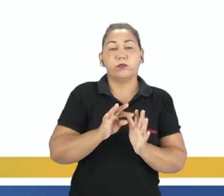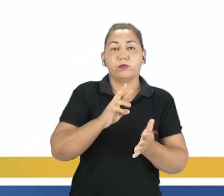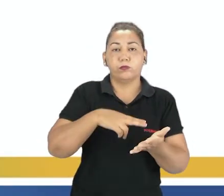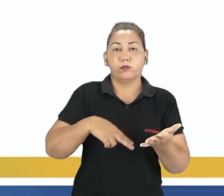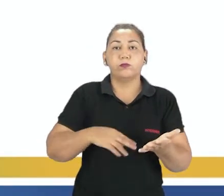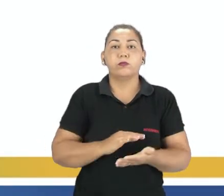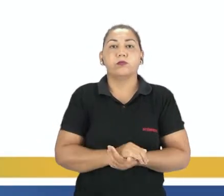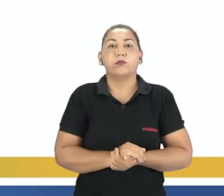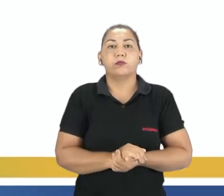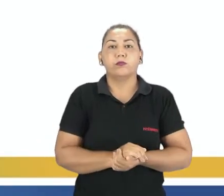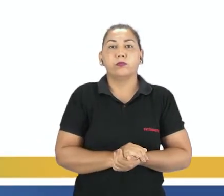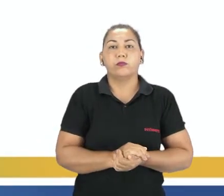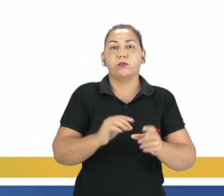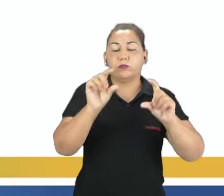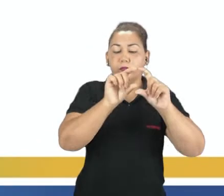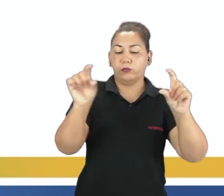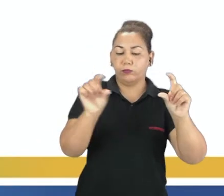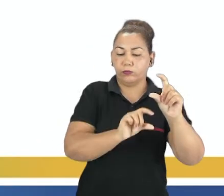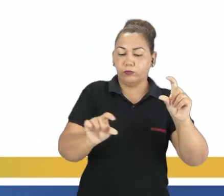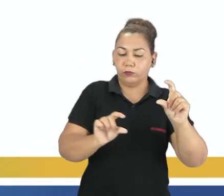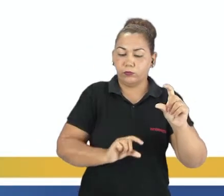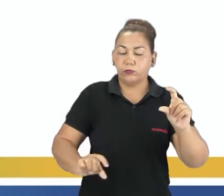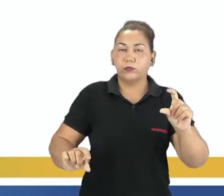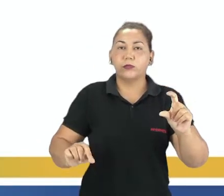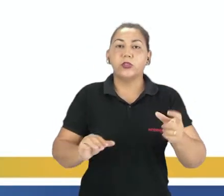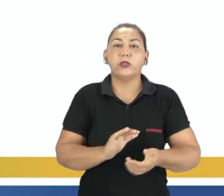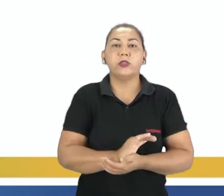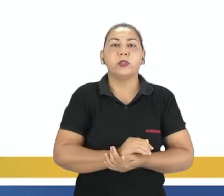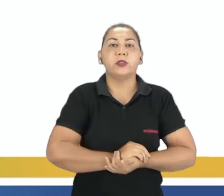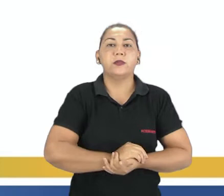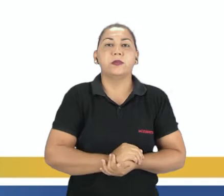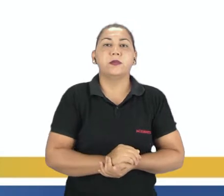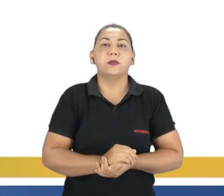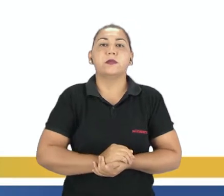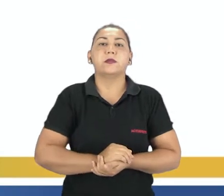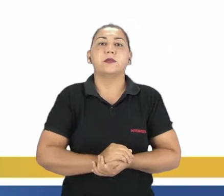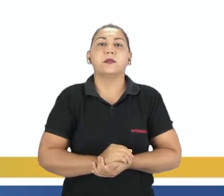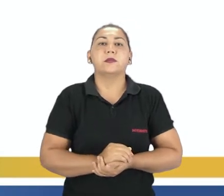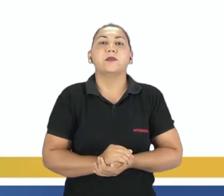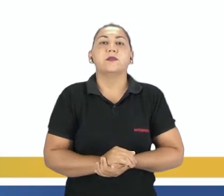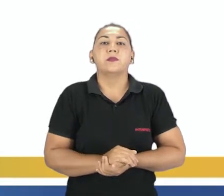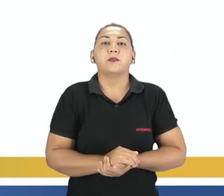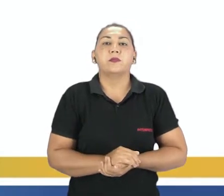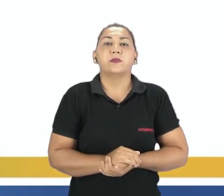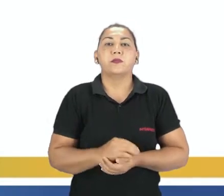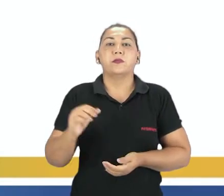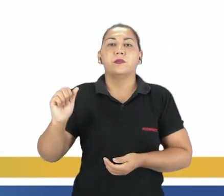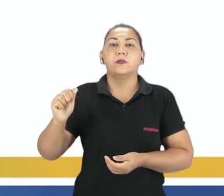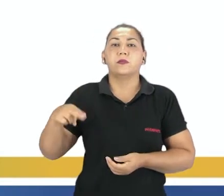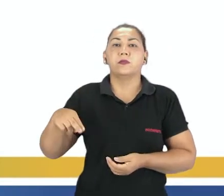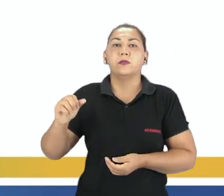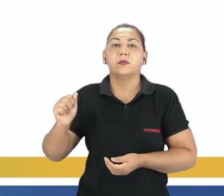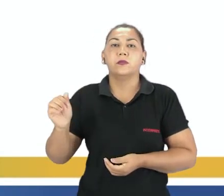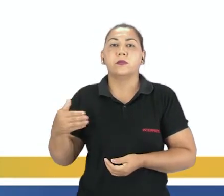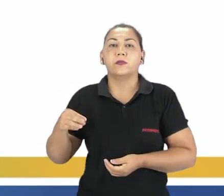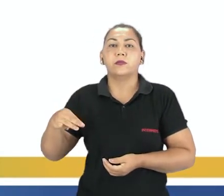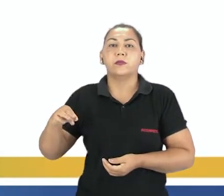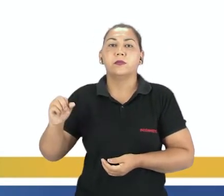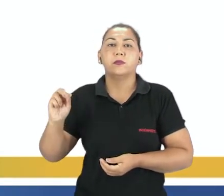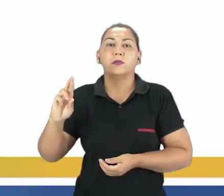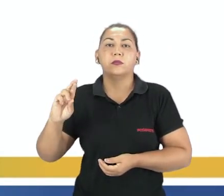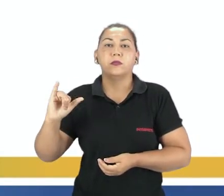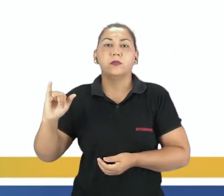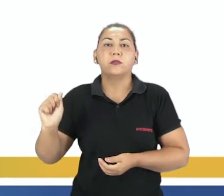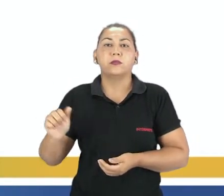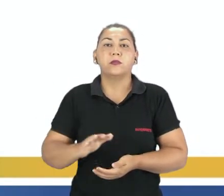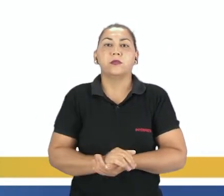Fragmento de texto. Crônica Mãe com Medo de Lagartixa. Ana Maria Machado. Um dia, resolveram